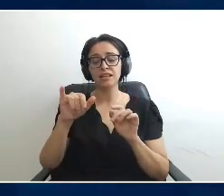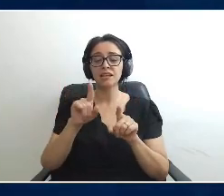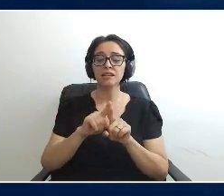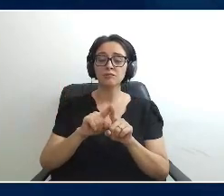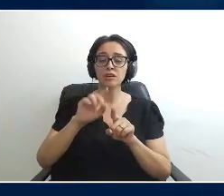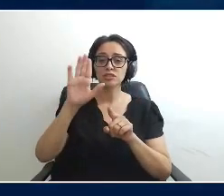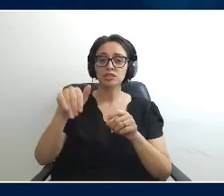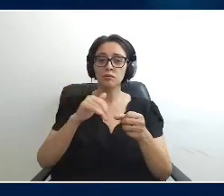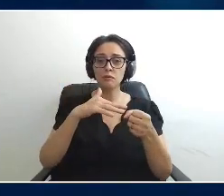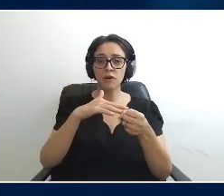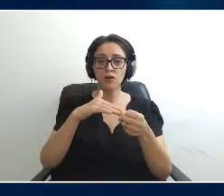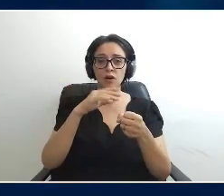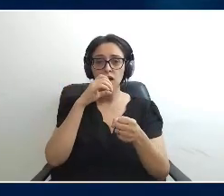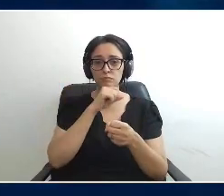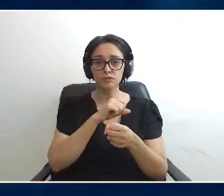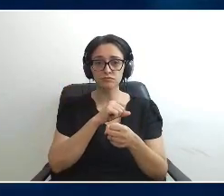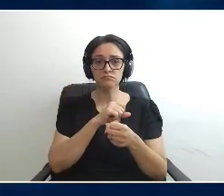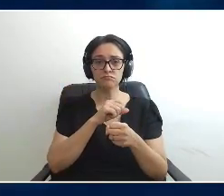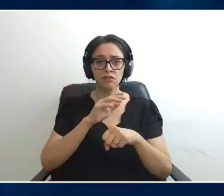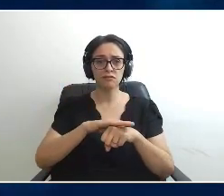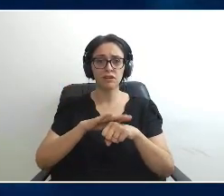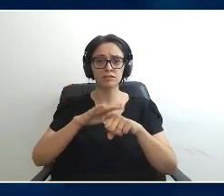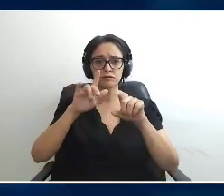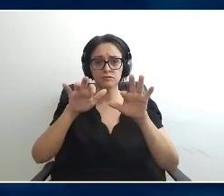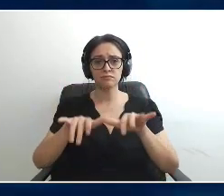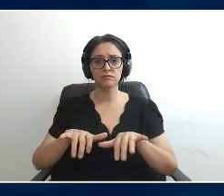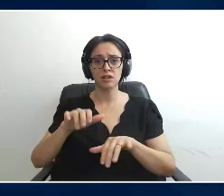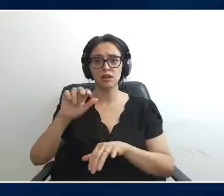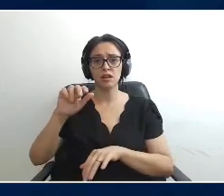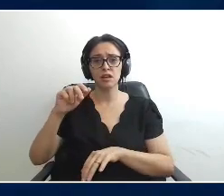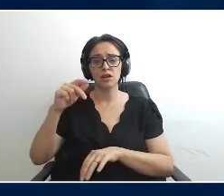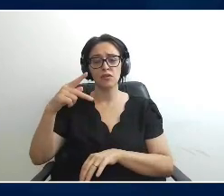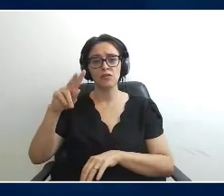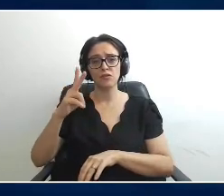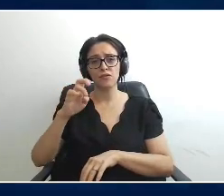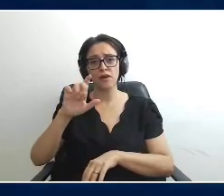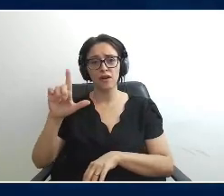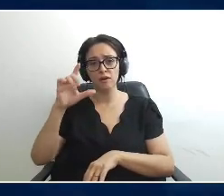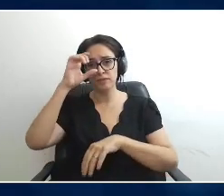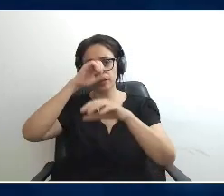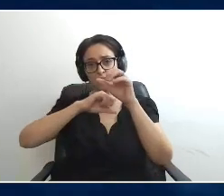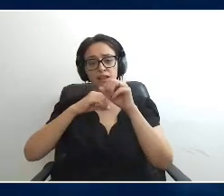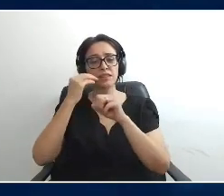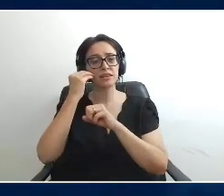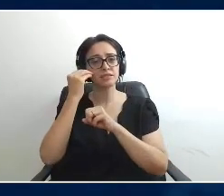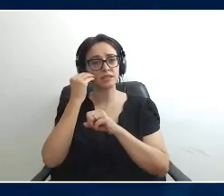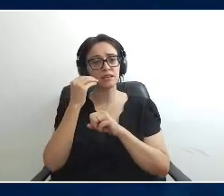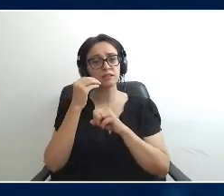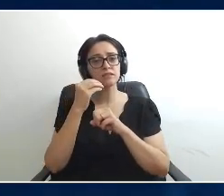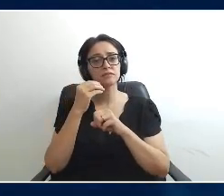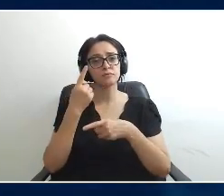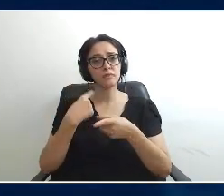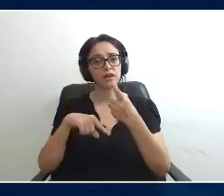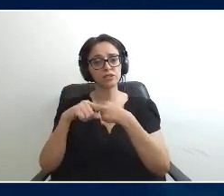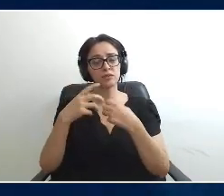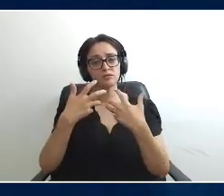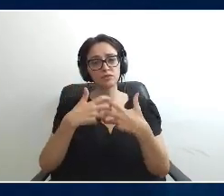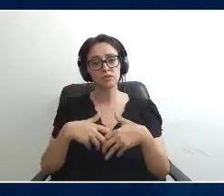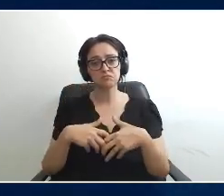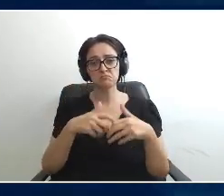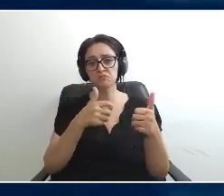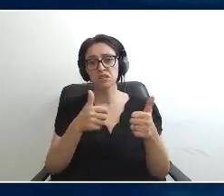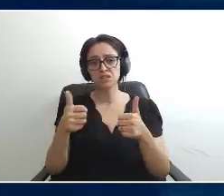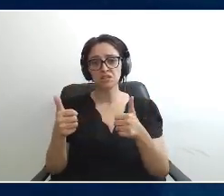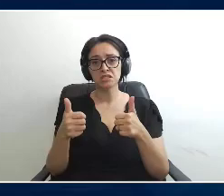alguma coisinha rápida aqui, pô, faz em Fel para você brincar, para você aprender, para você testar, né, o paradigma funcional. E beleza, é aquele